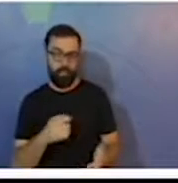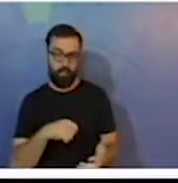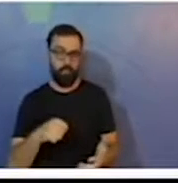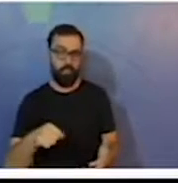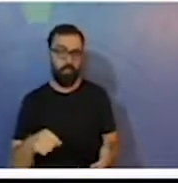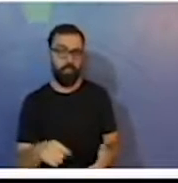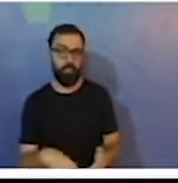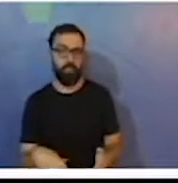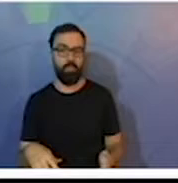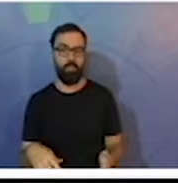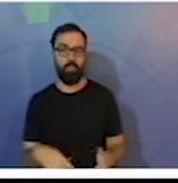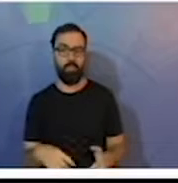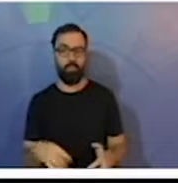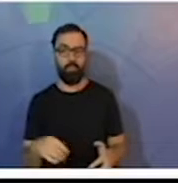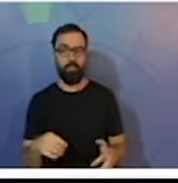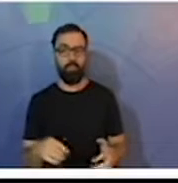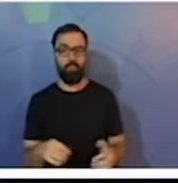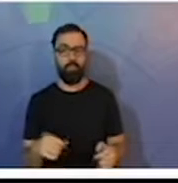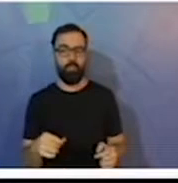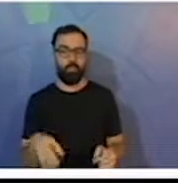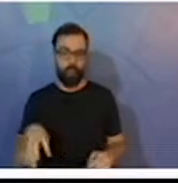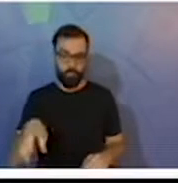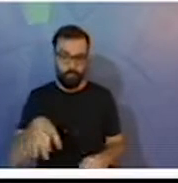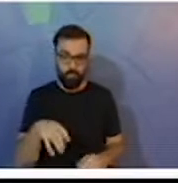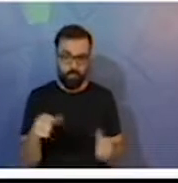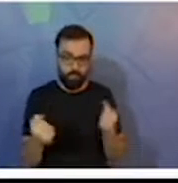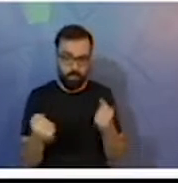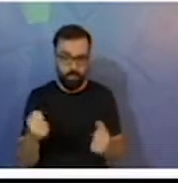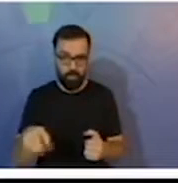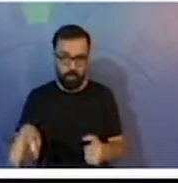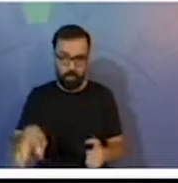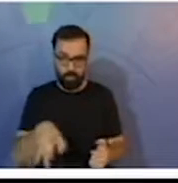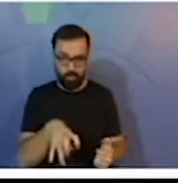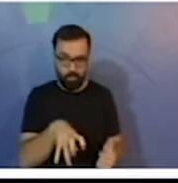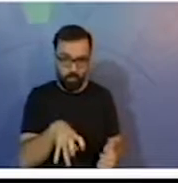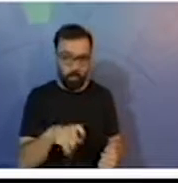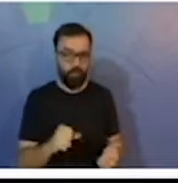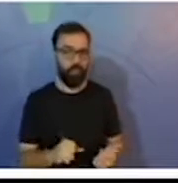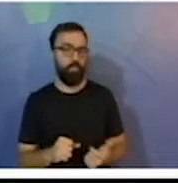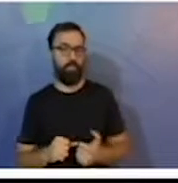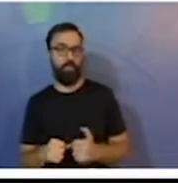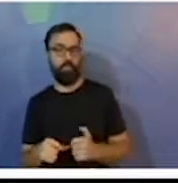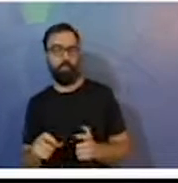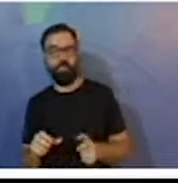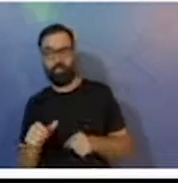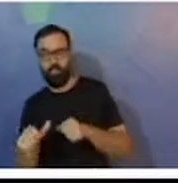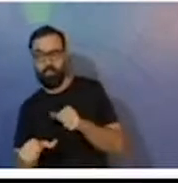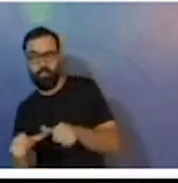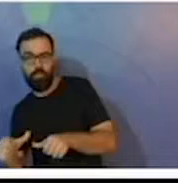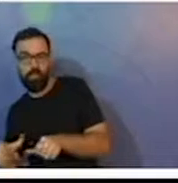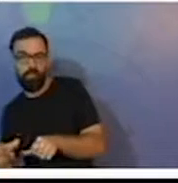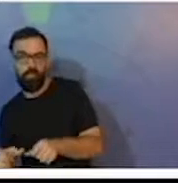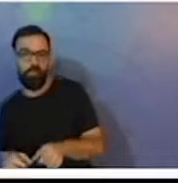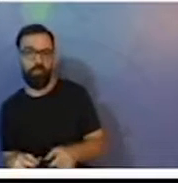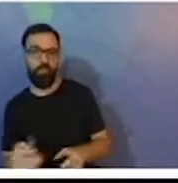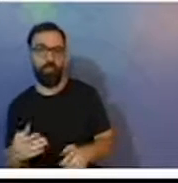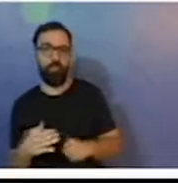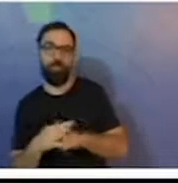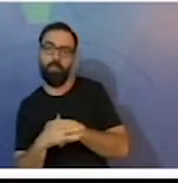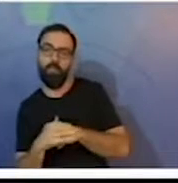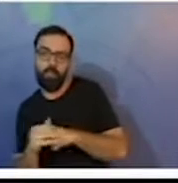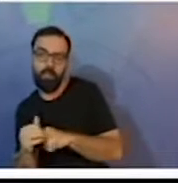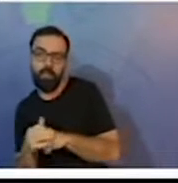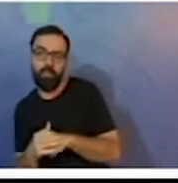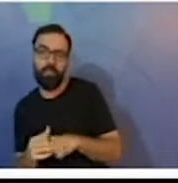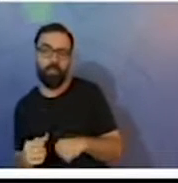troço e tive que explicar para ela que o uso do r e dos dois erres tem o usa